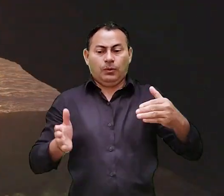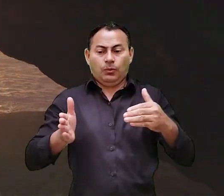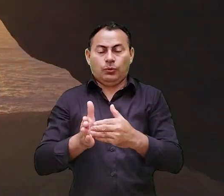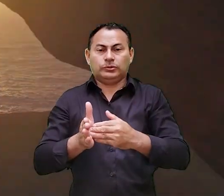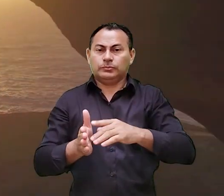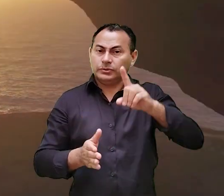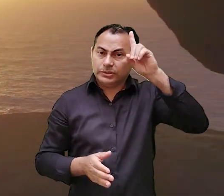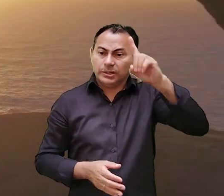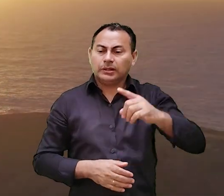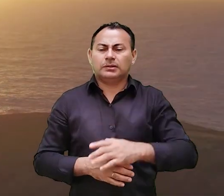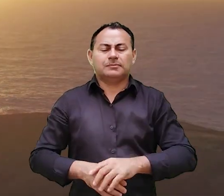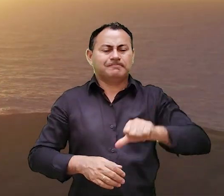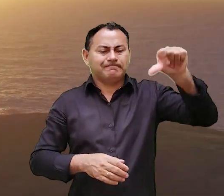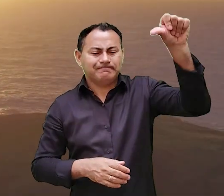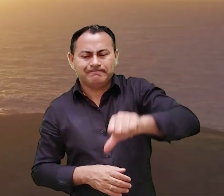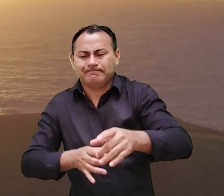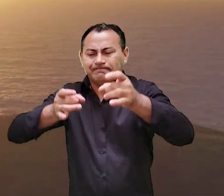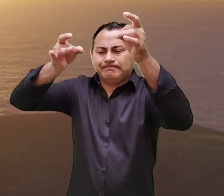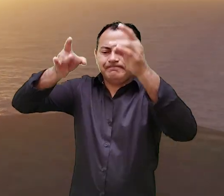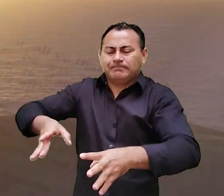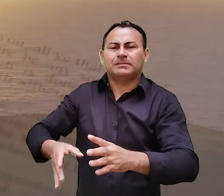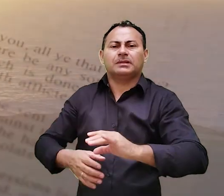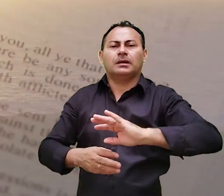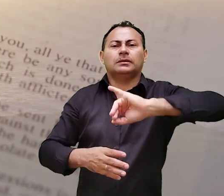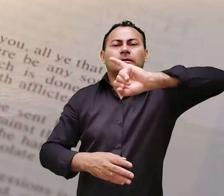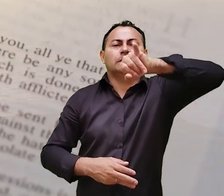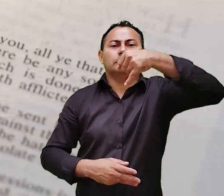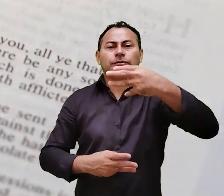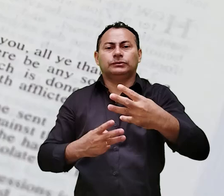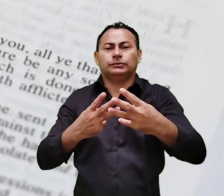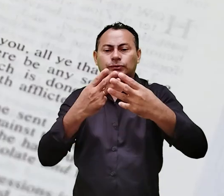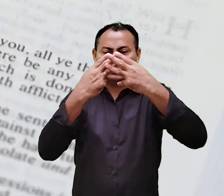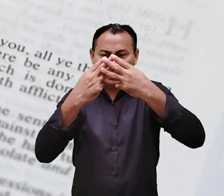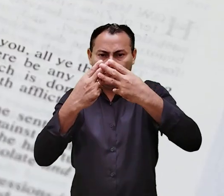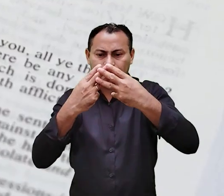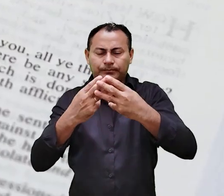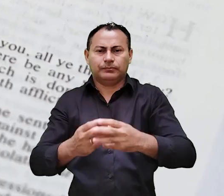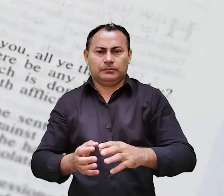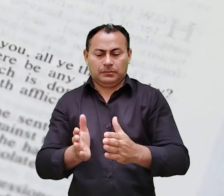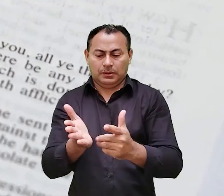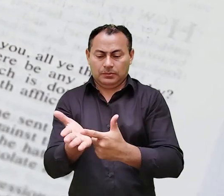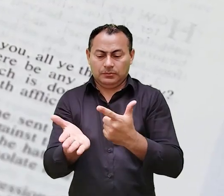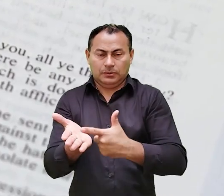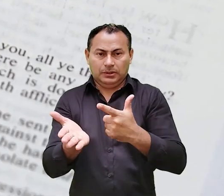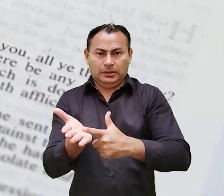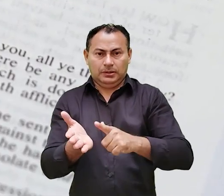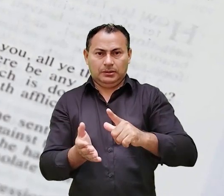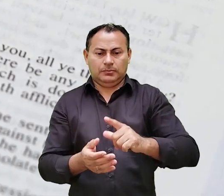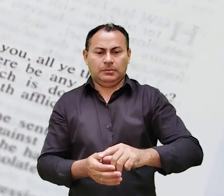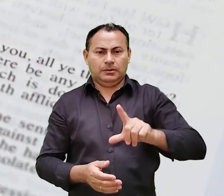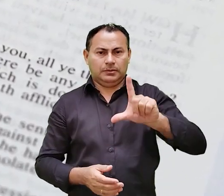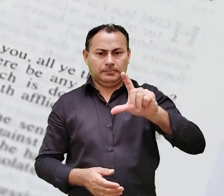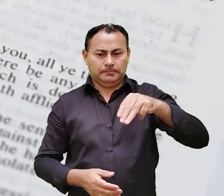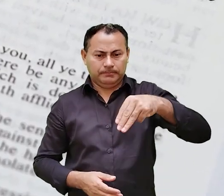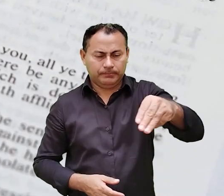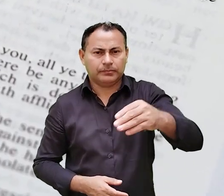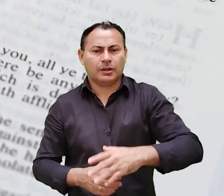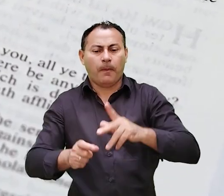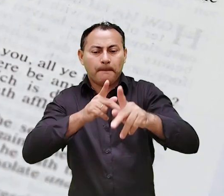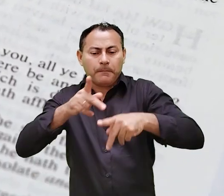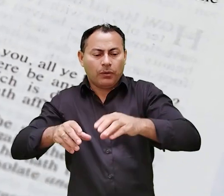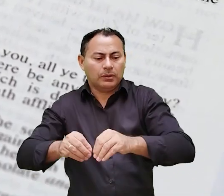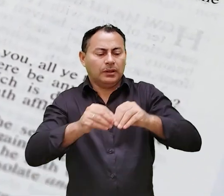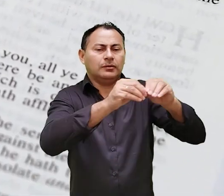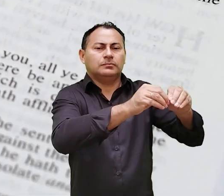passou seus últimos dias nas ruínas abandonadas de Judá. O livro de Lamentações foi escrito por Jeremias depois que o povo